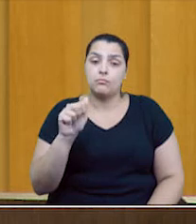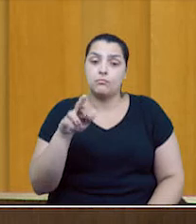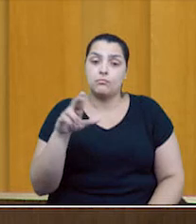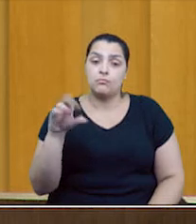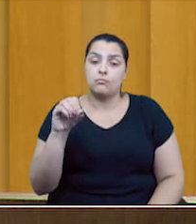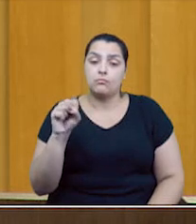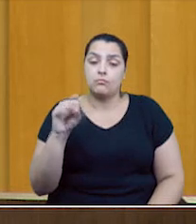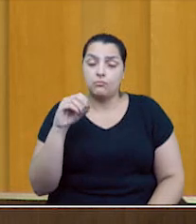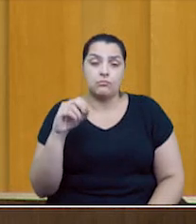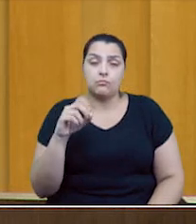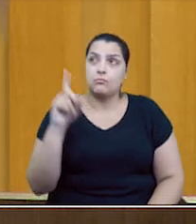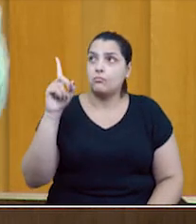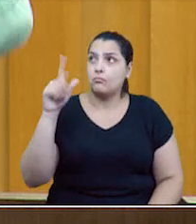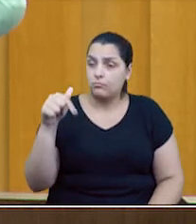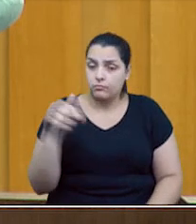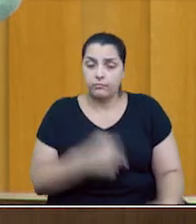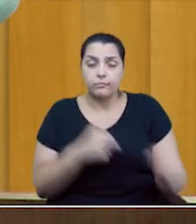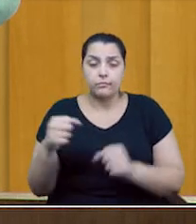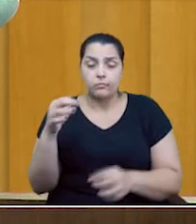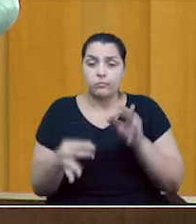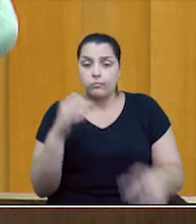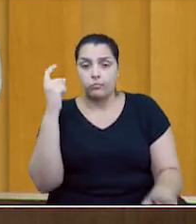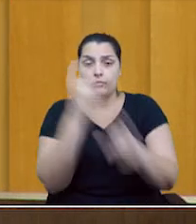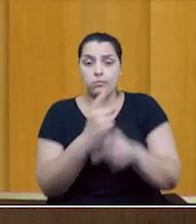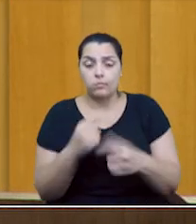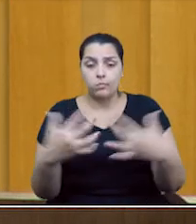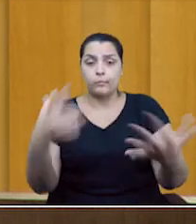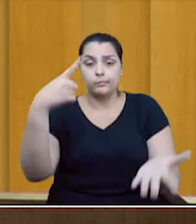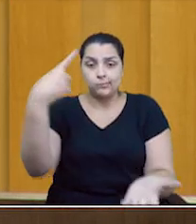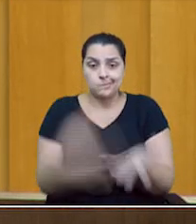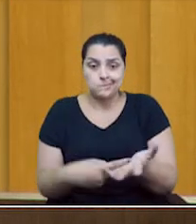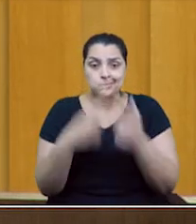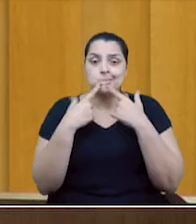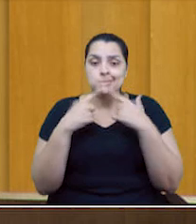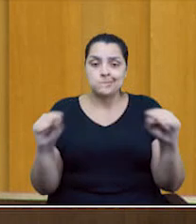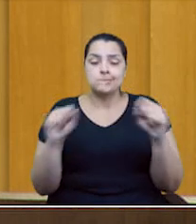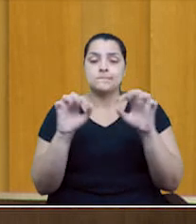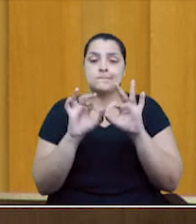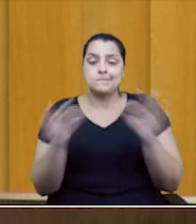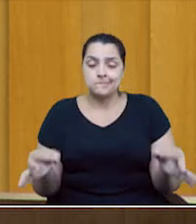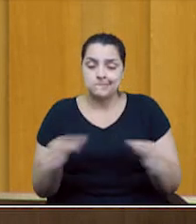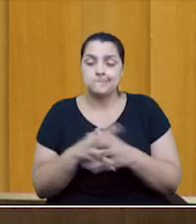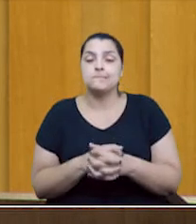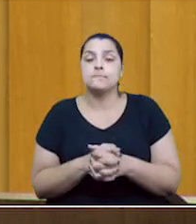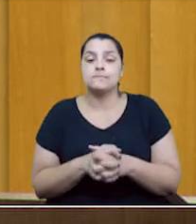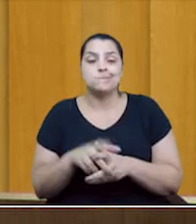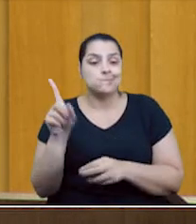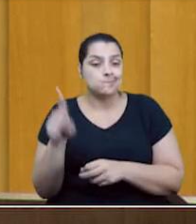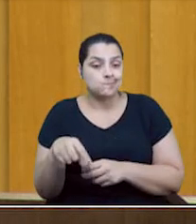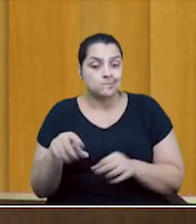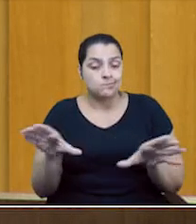Encontro Nacional do Poder Judiciário o Pacto Nacional pela Linguagem Simples. Trata-se de um conjunto de